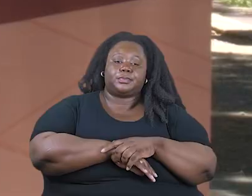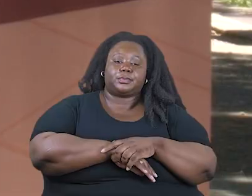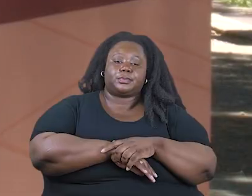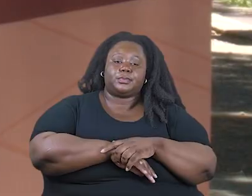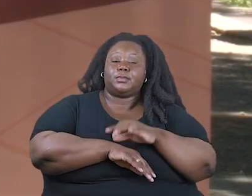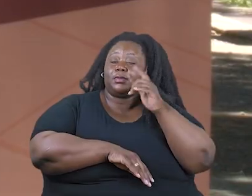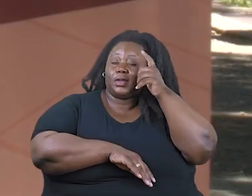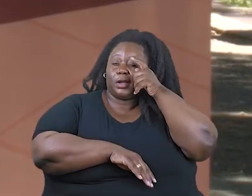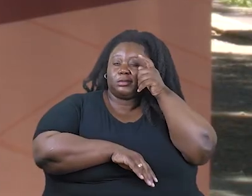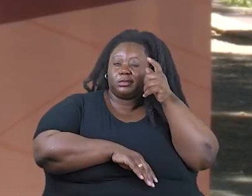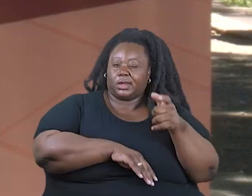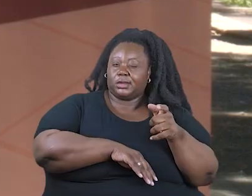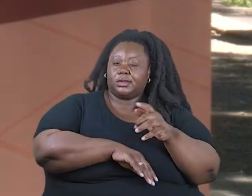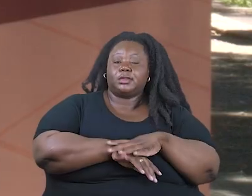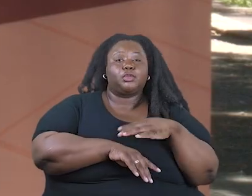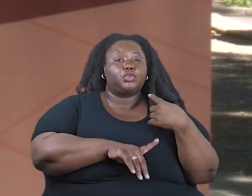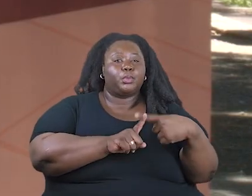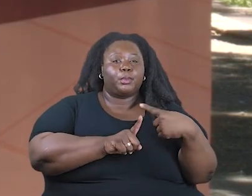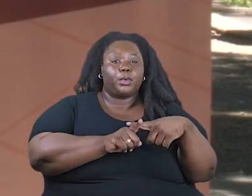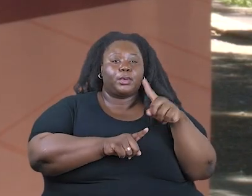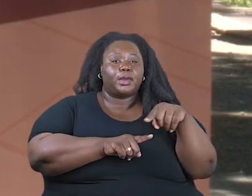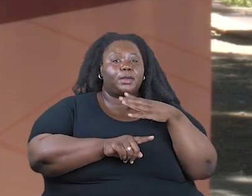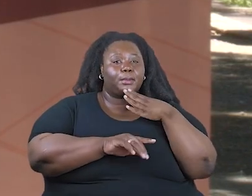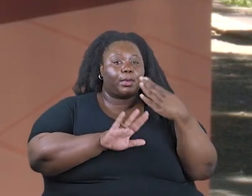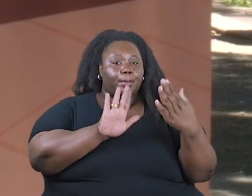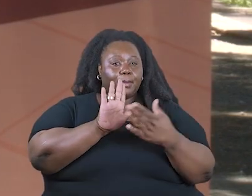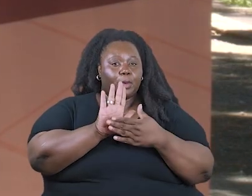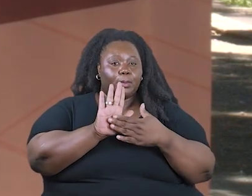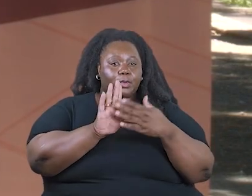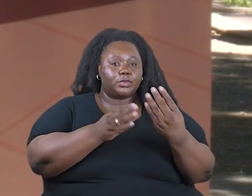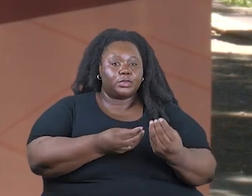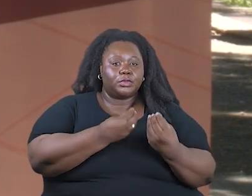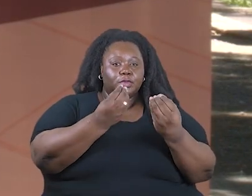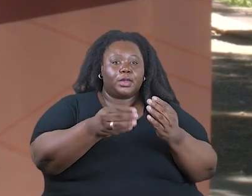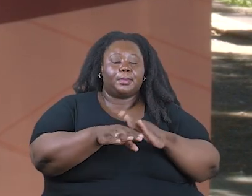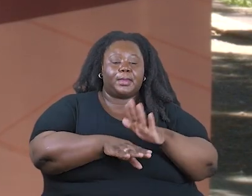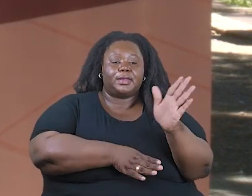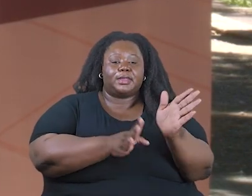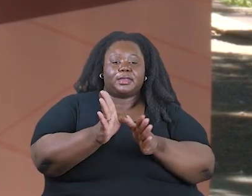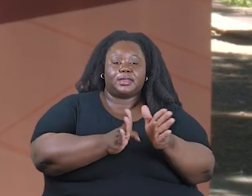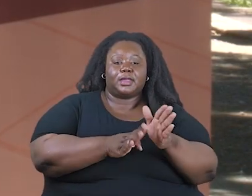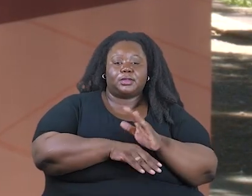É super interessante isso, que também é uma proposta de oferecer mais acesso, né?